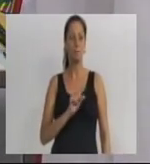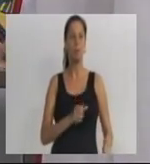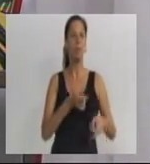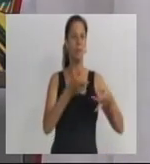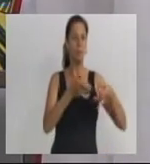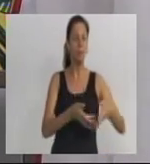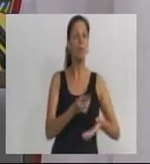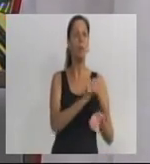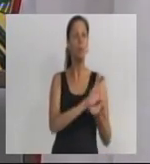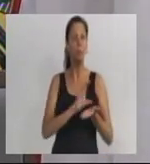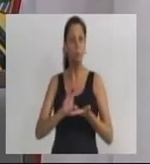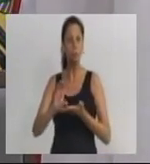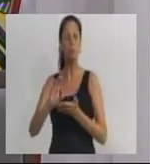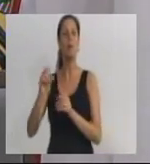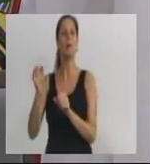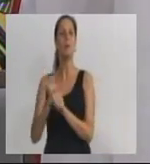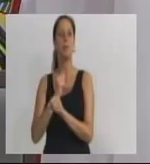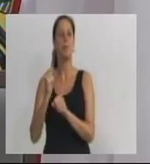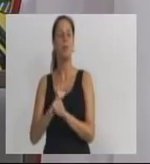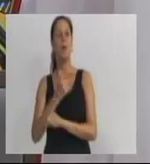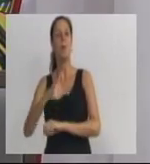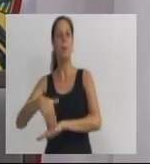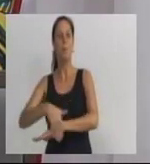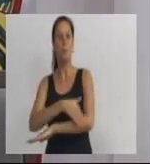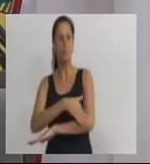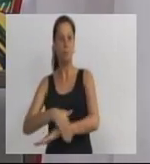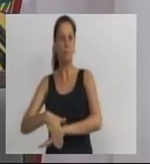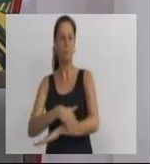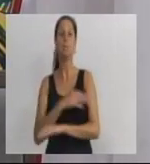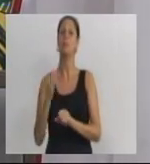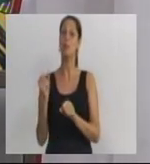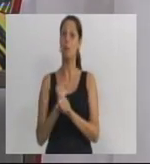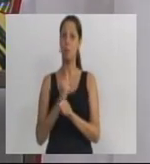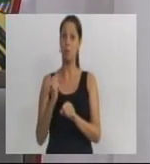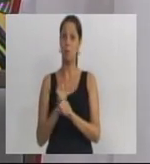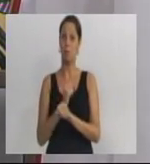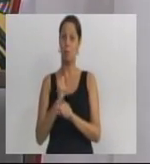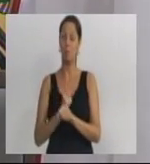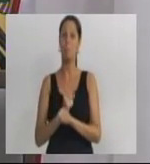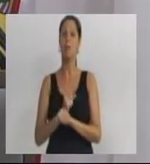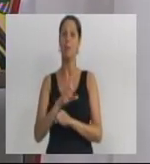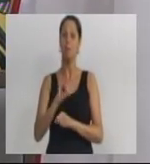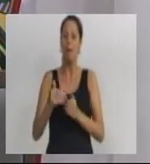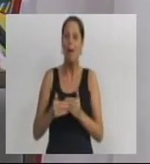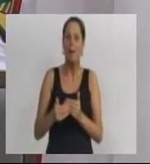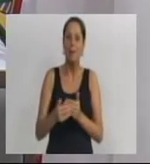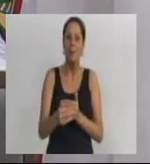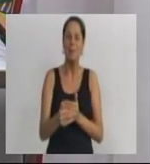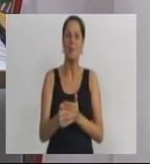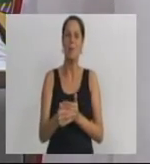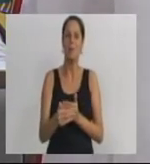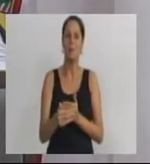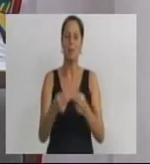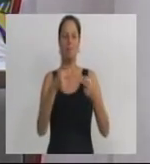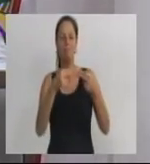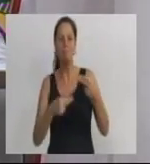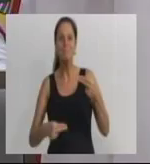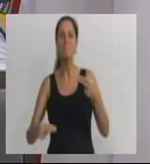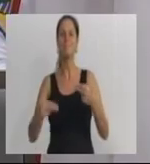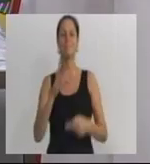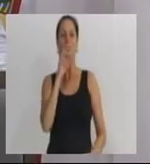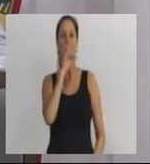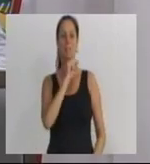contemplados. E esta obra que foi entregue e será entregue agora, no próximo sábado,